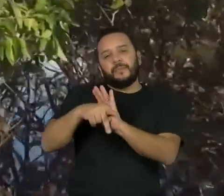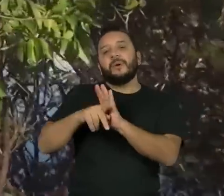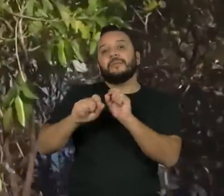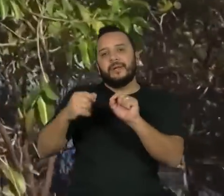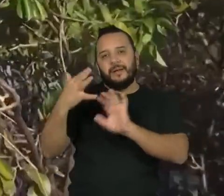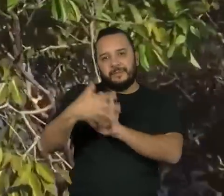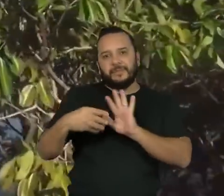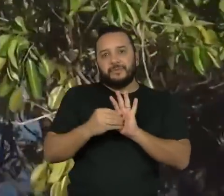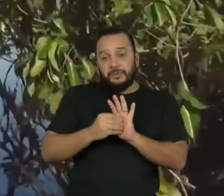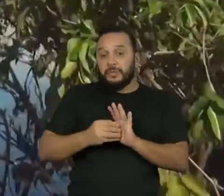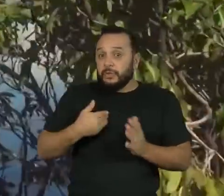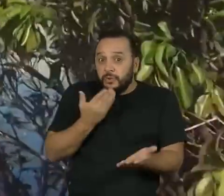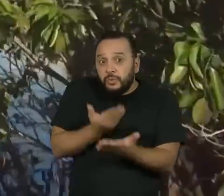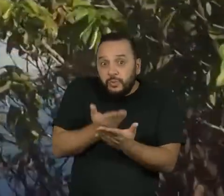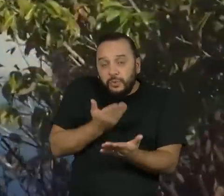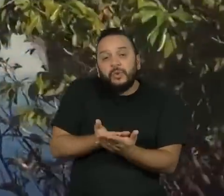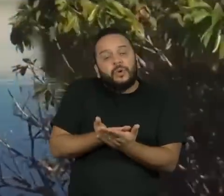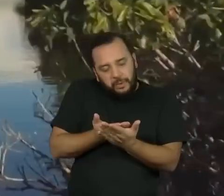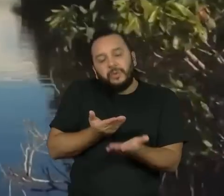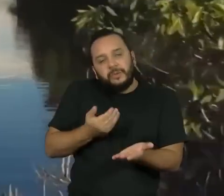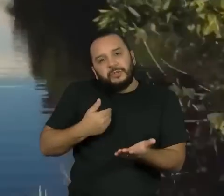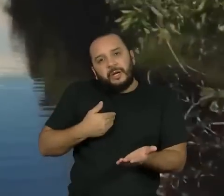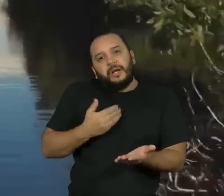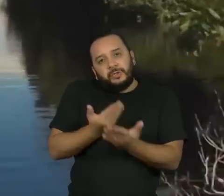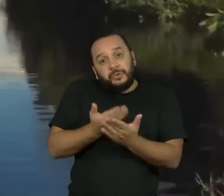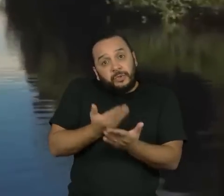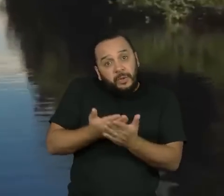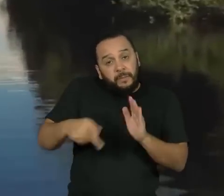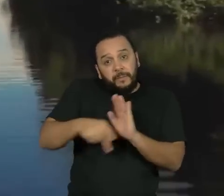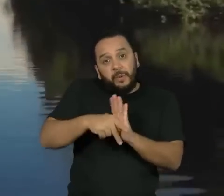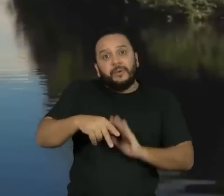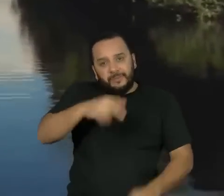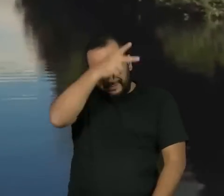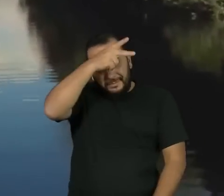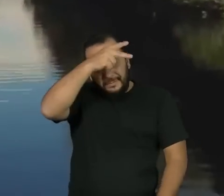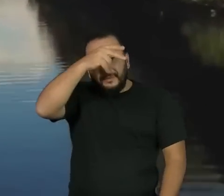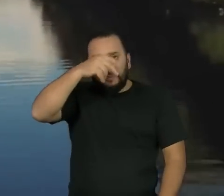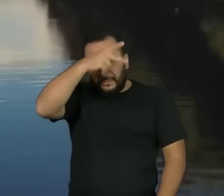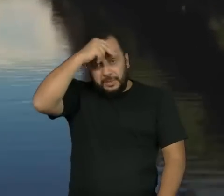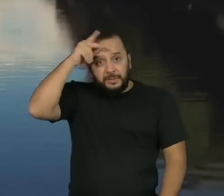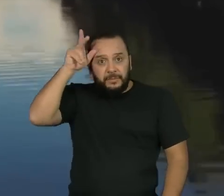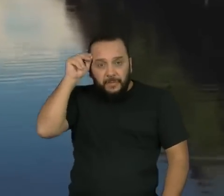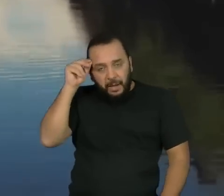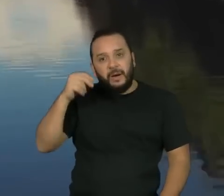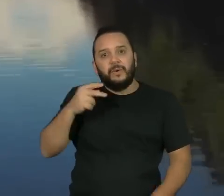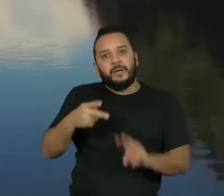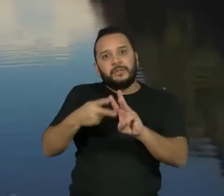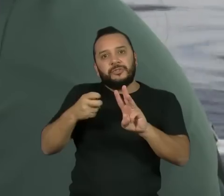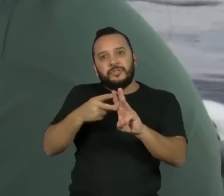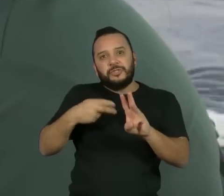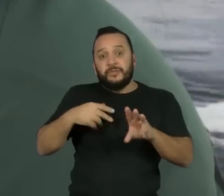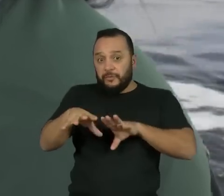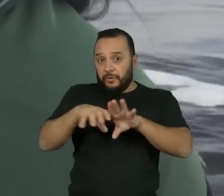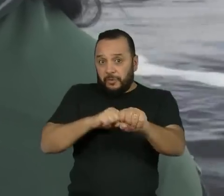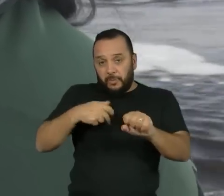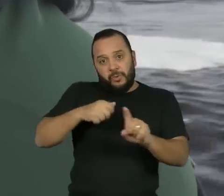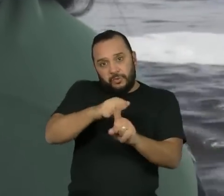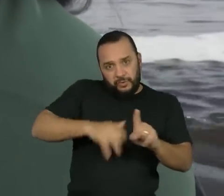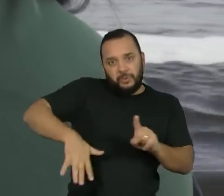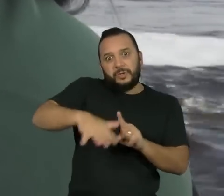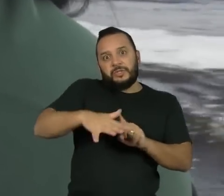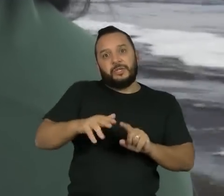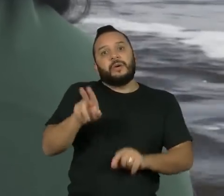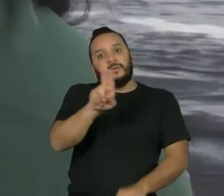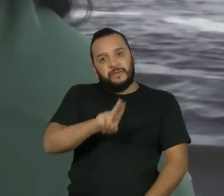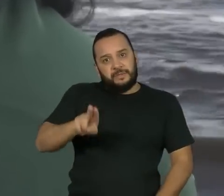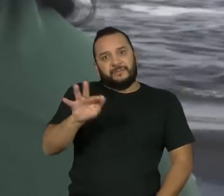escola municipal indígena e formou-se em Sociologia pela Universidade Federal do Amazonas. Mais tarde,